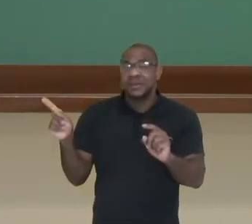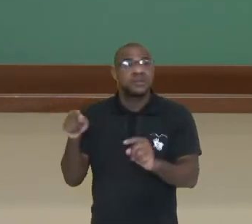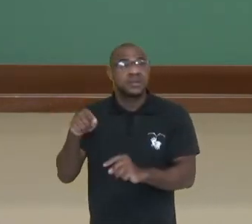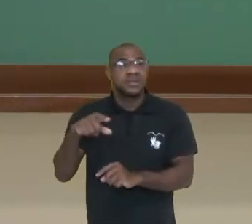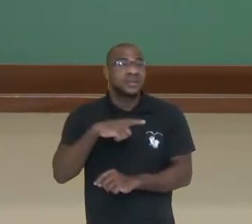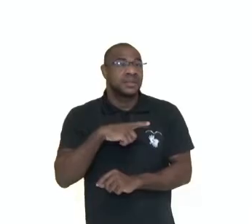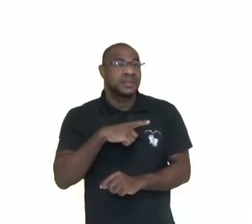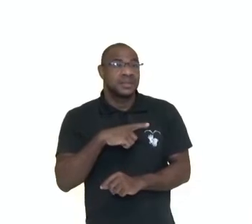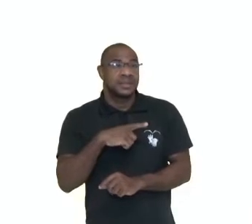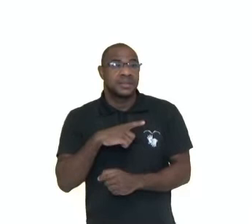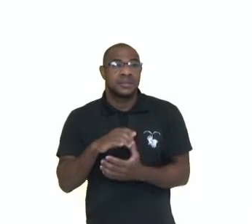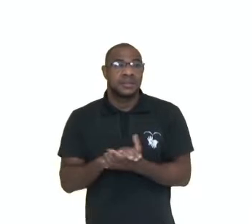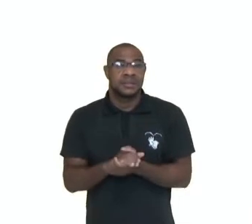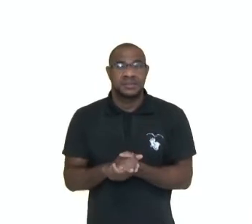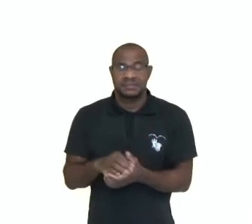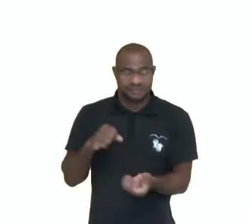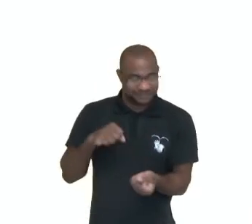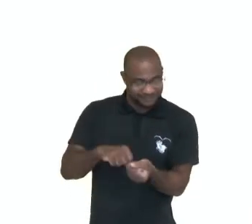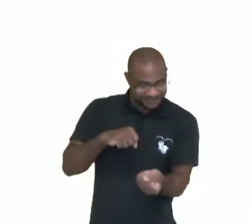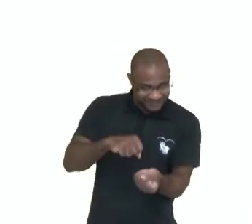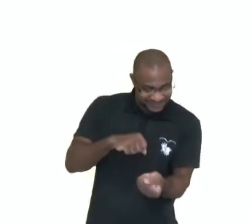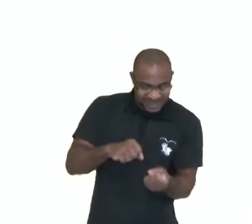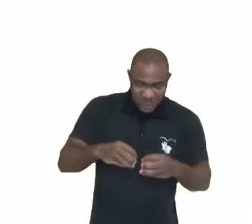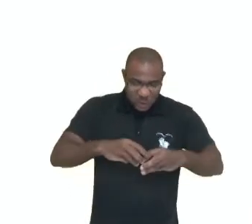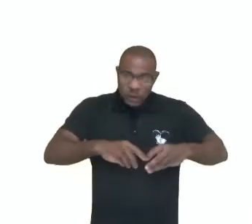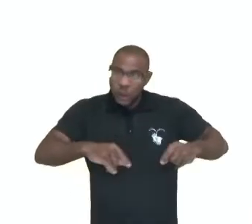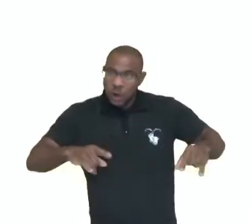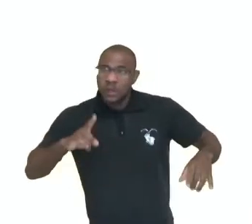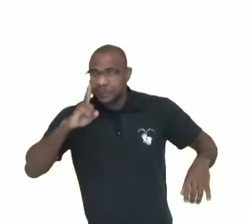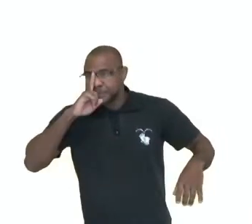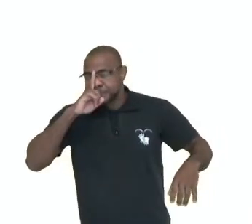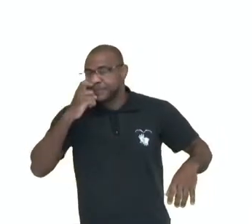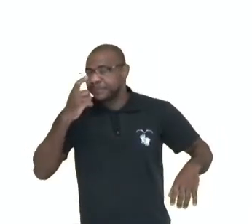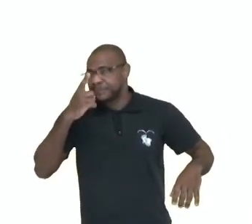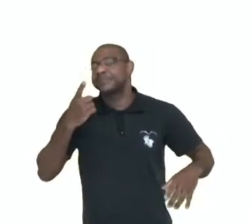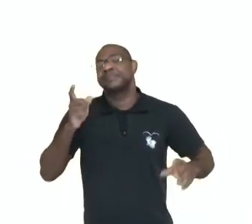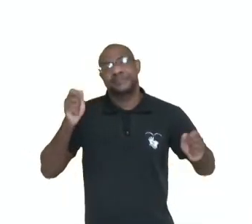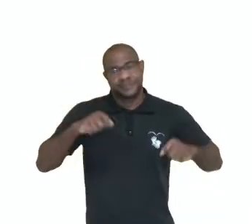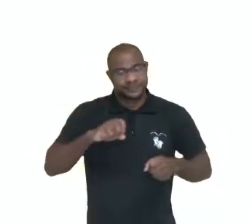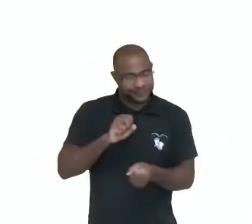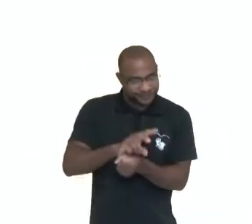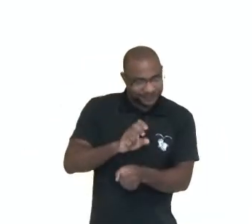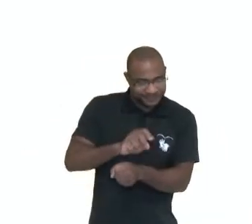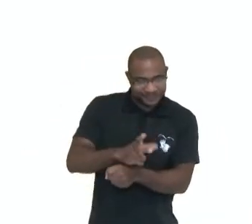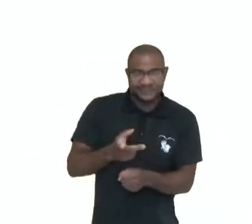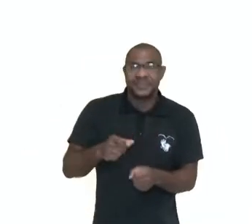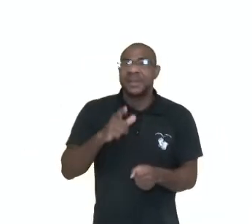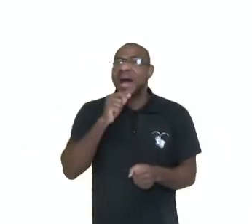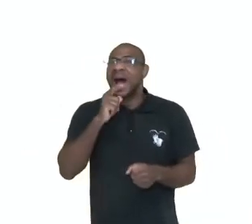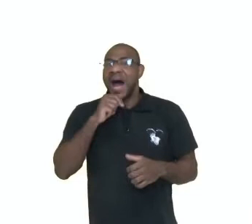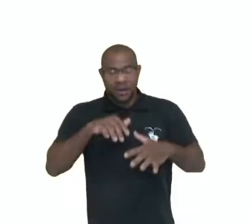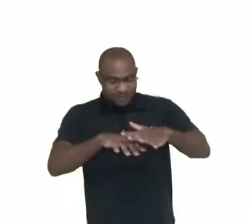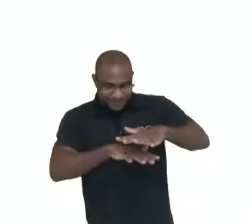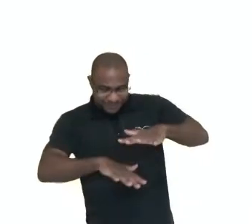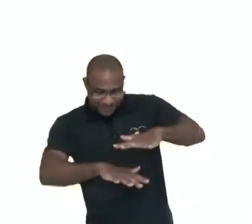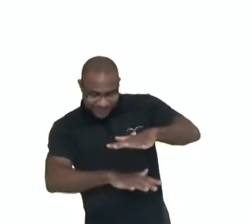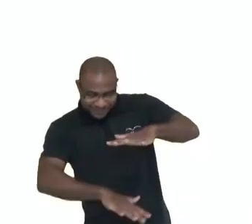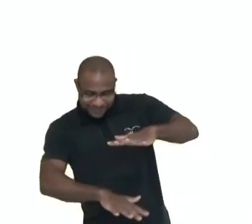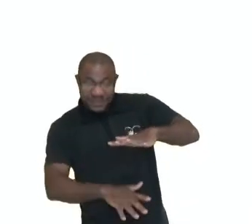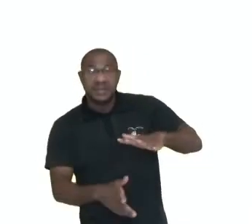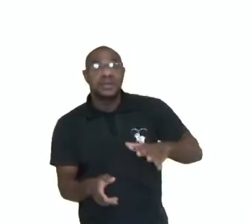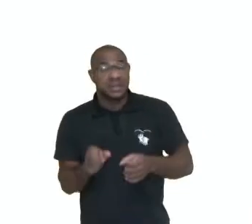tem ali a contaminação do solo, de rios, de lençol freático. Esses